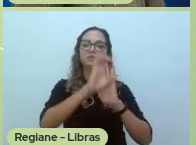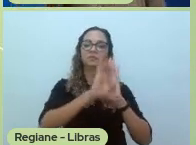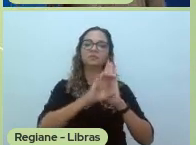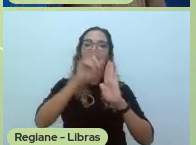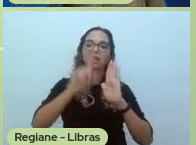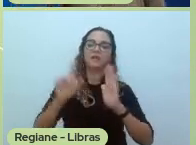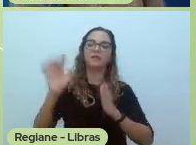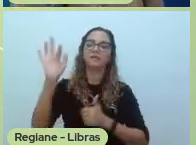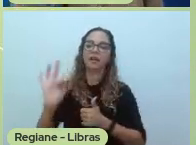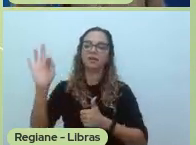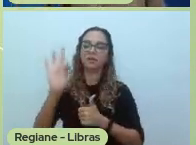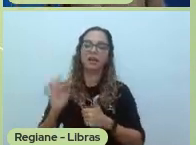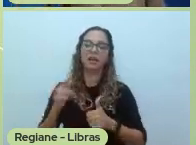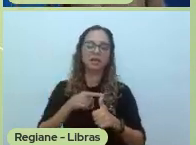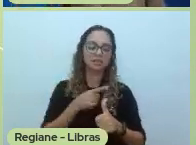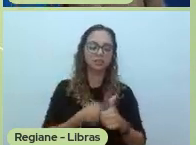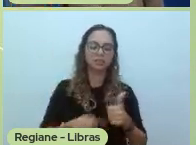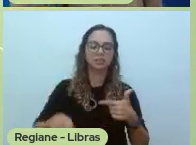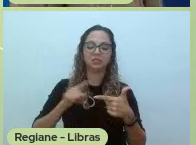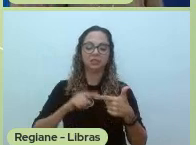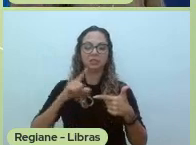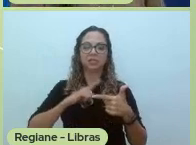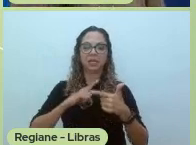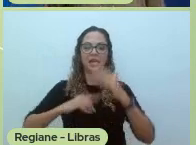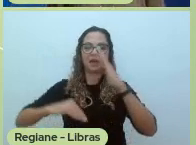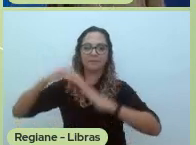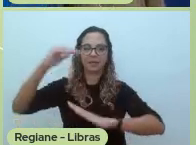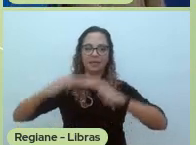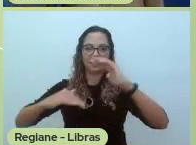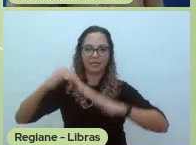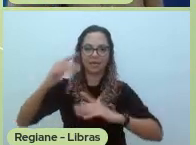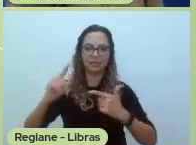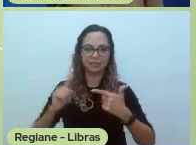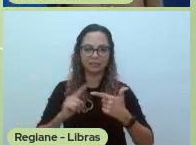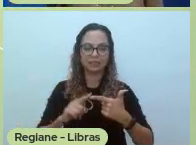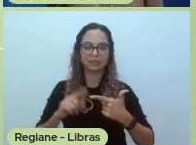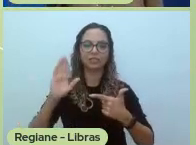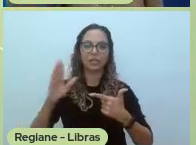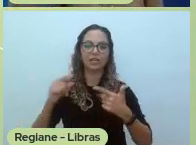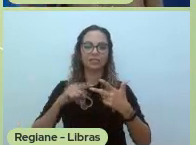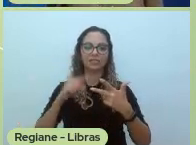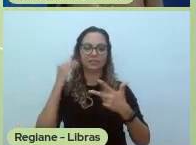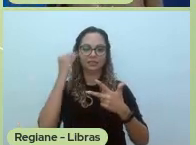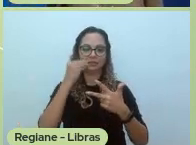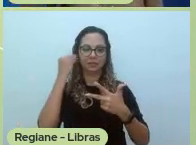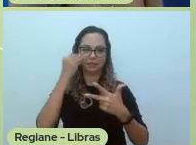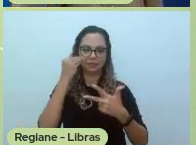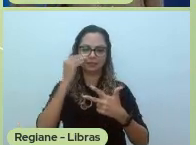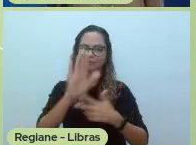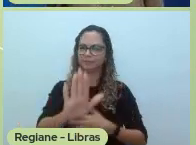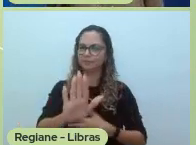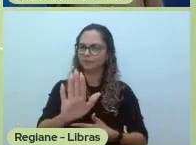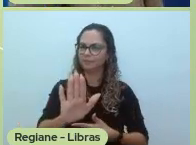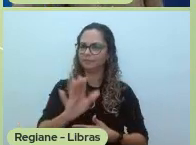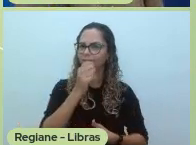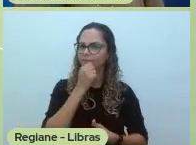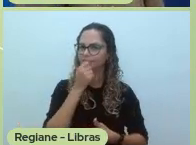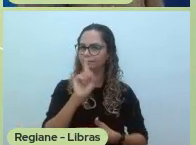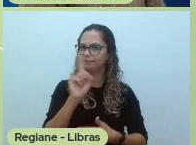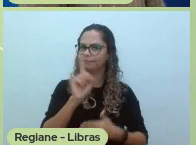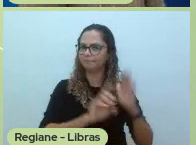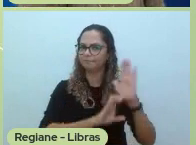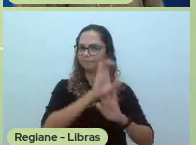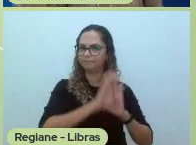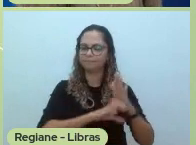habilidades e quem teve este tipo de experiência. E nem sempre a gente está habilitado a fazer uma